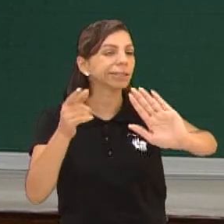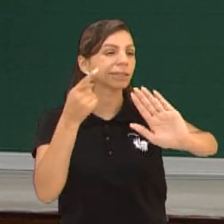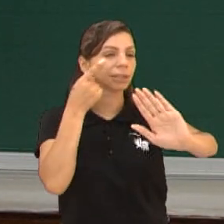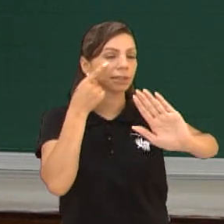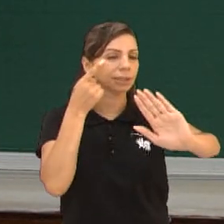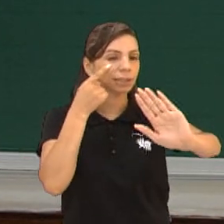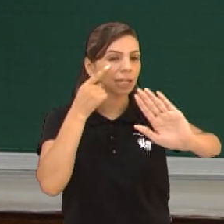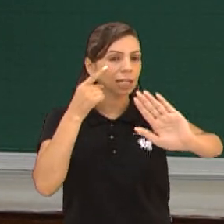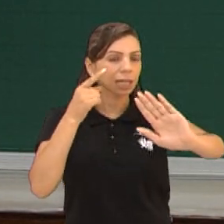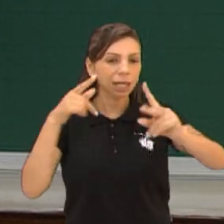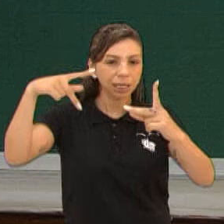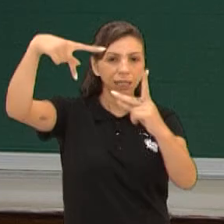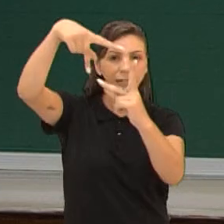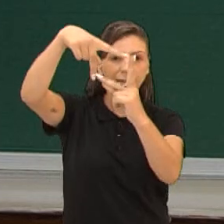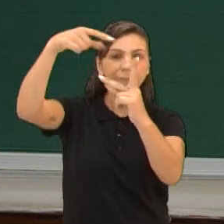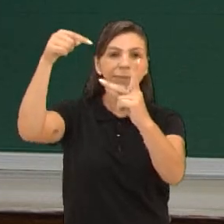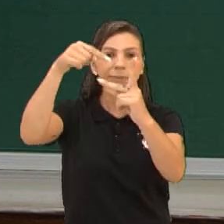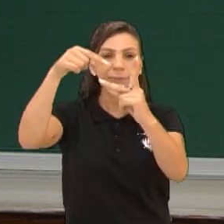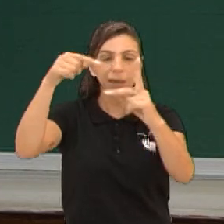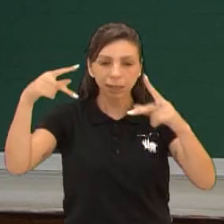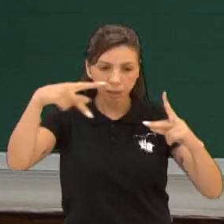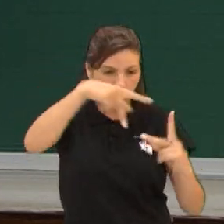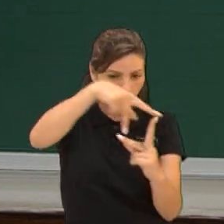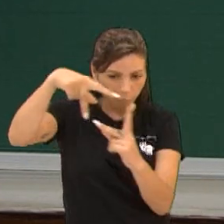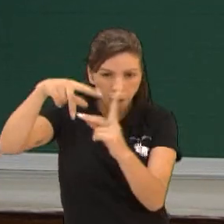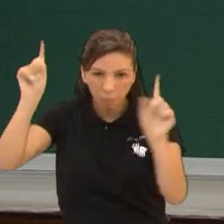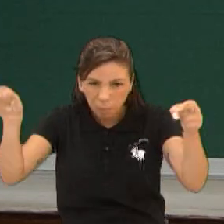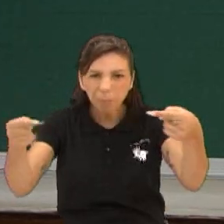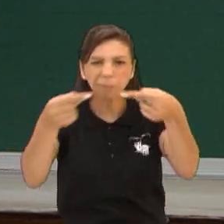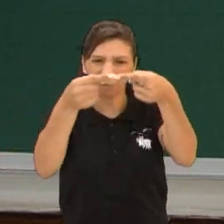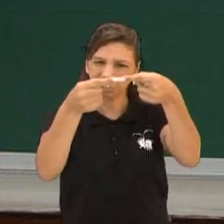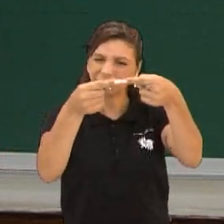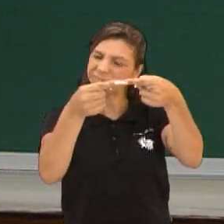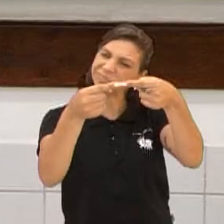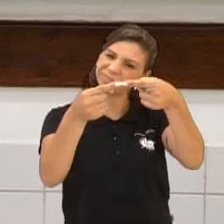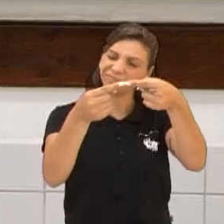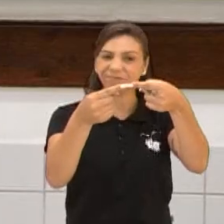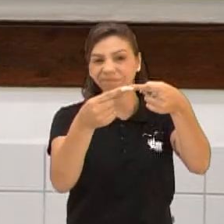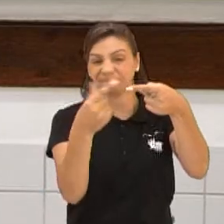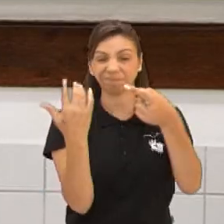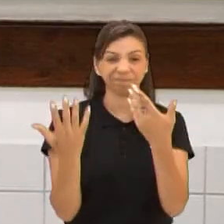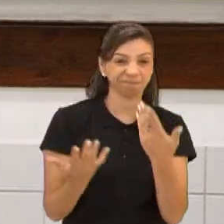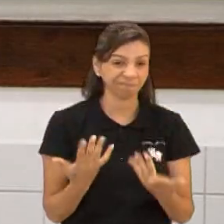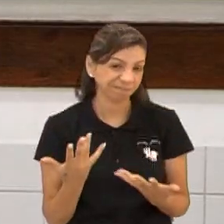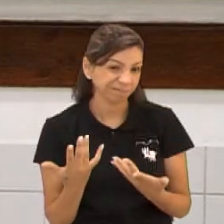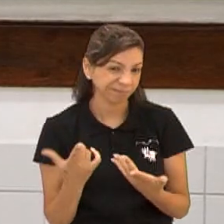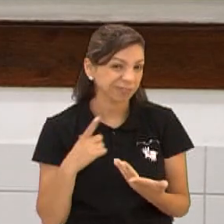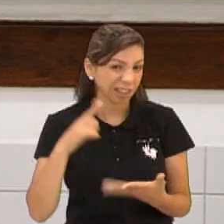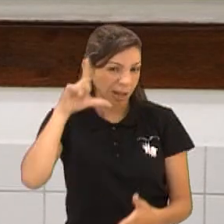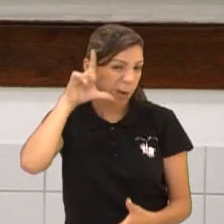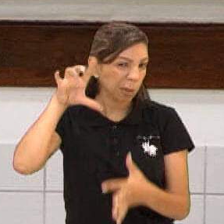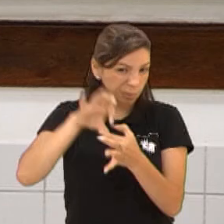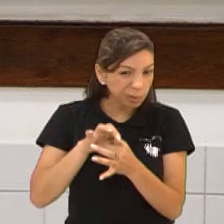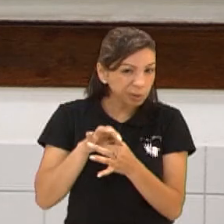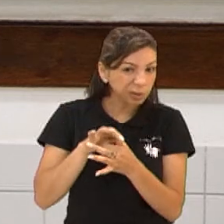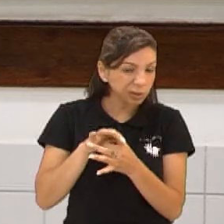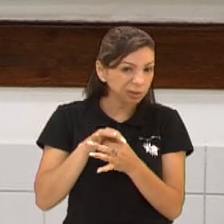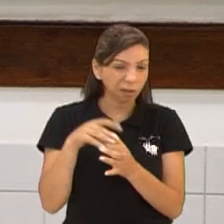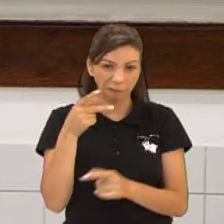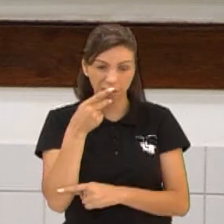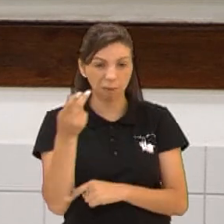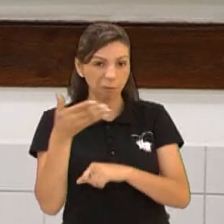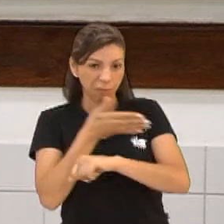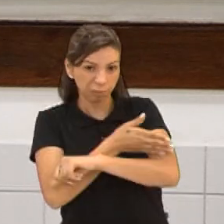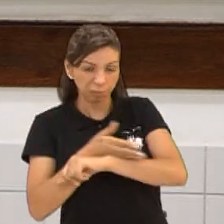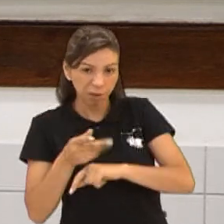que é condizente com essa primeira argumentação aqui então será que teve lógica como a gente está acostumado a